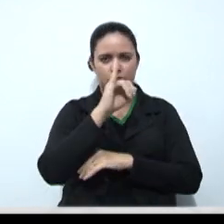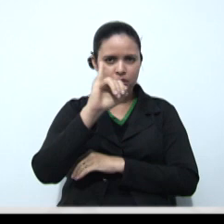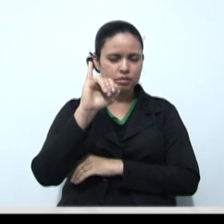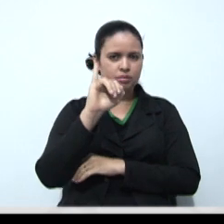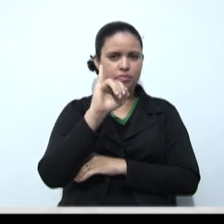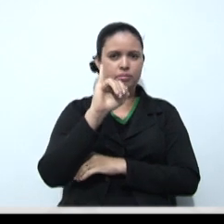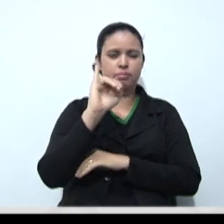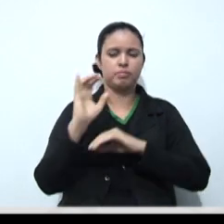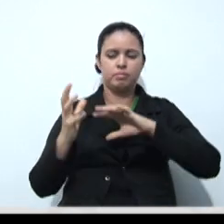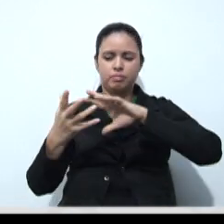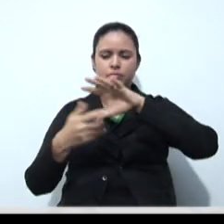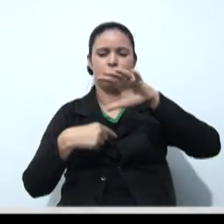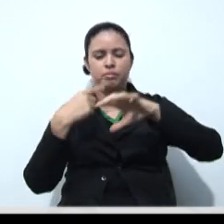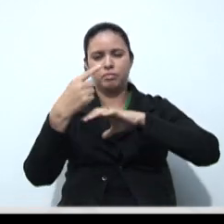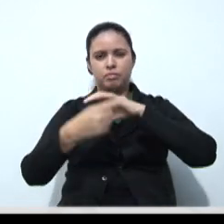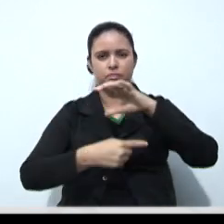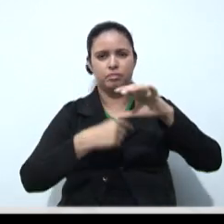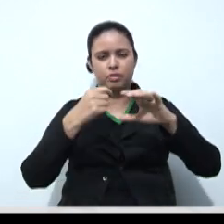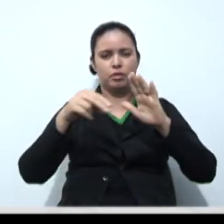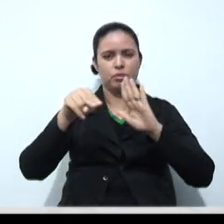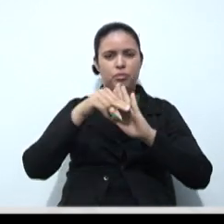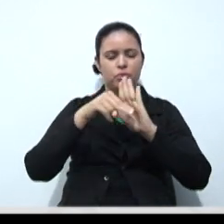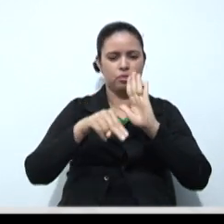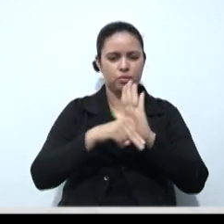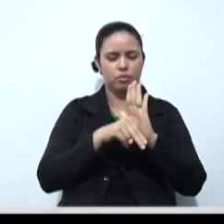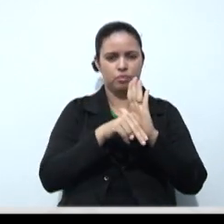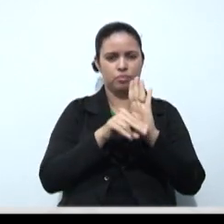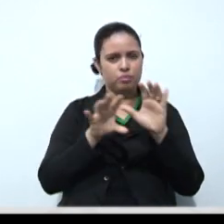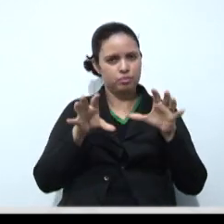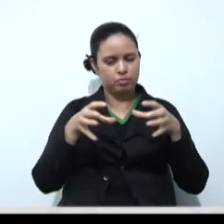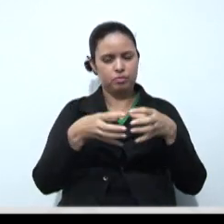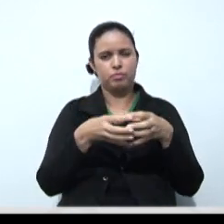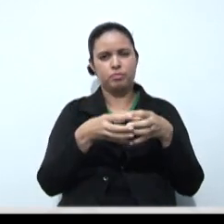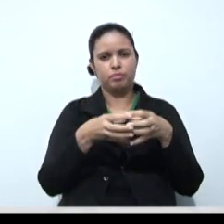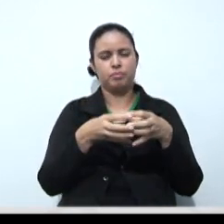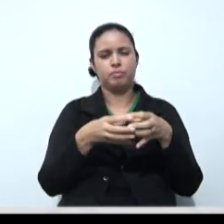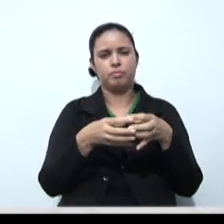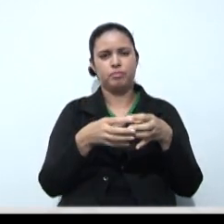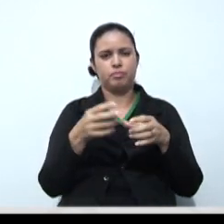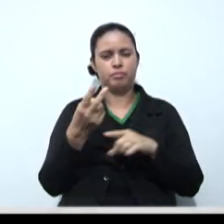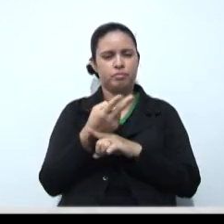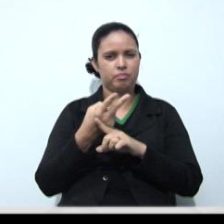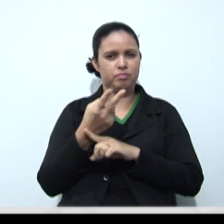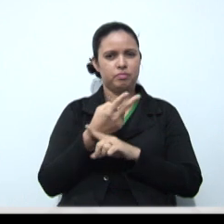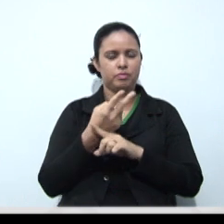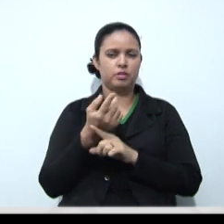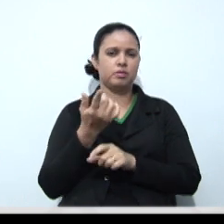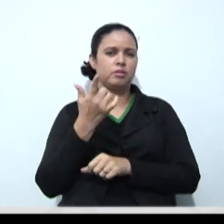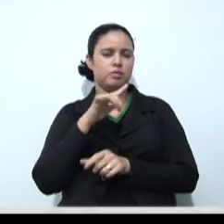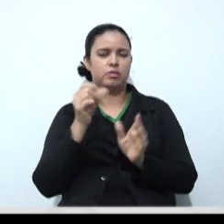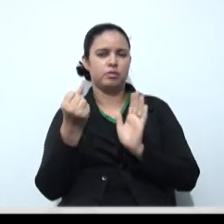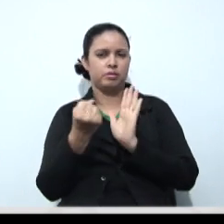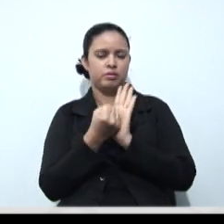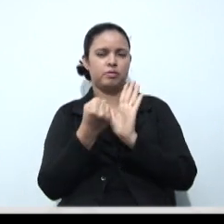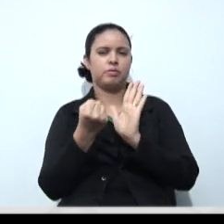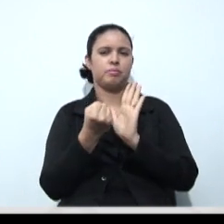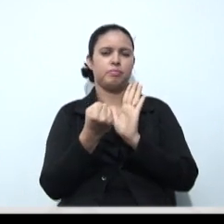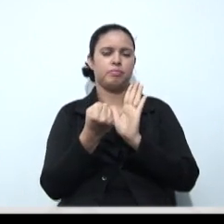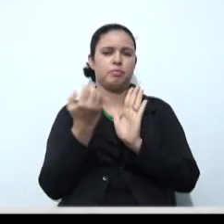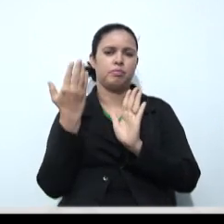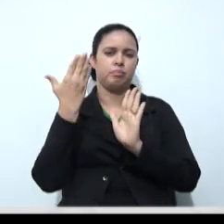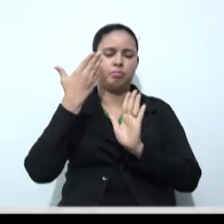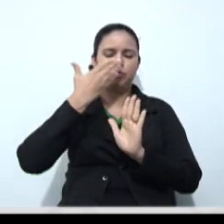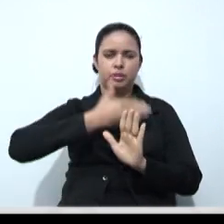para normalização, que significa um conjunto de normas a serem seguidas para se adquirir uma certificação que comprove